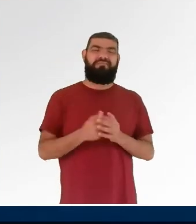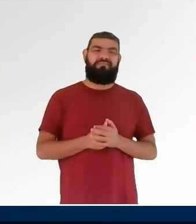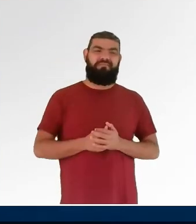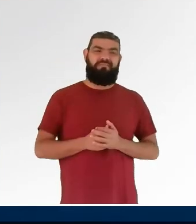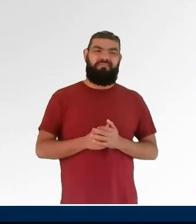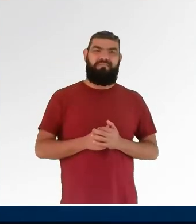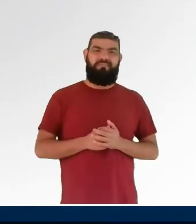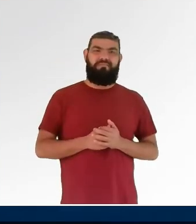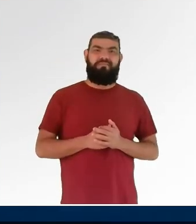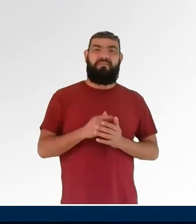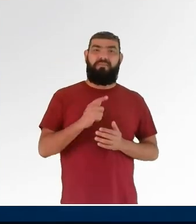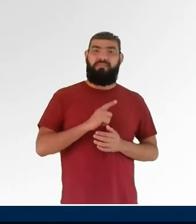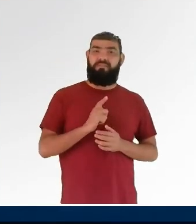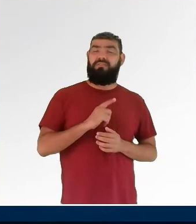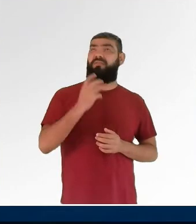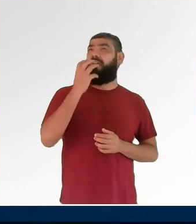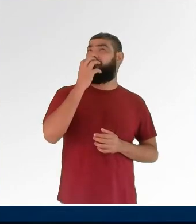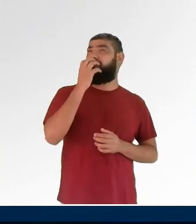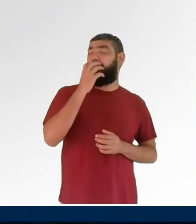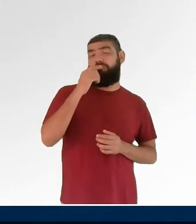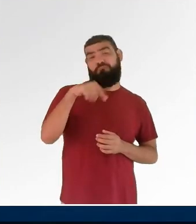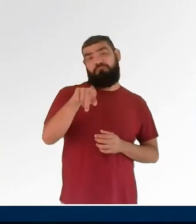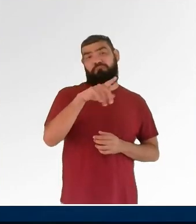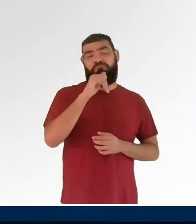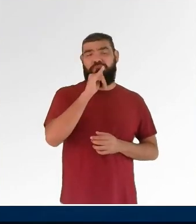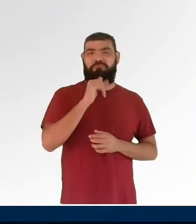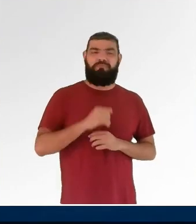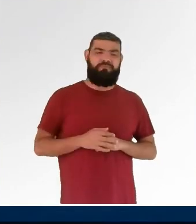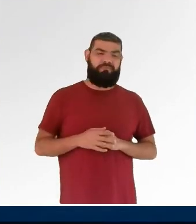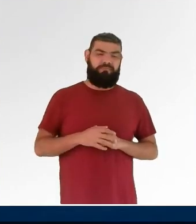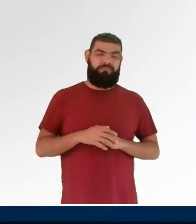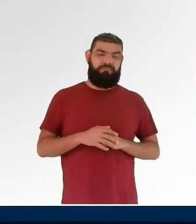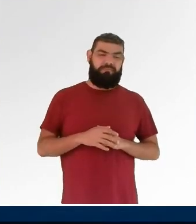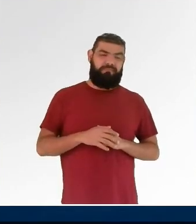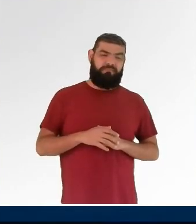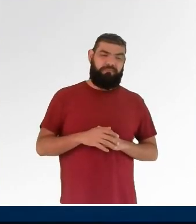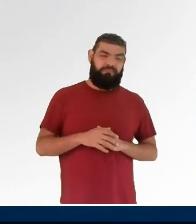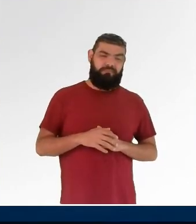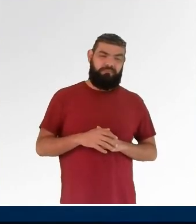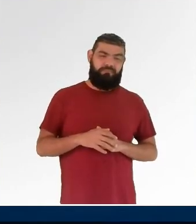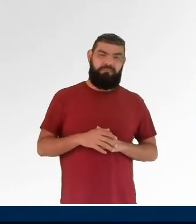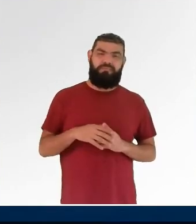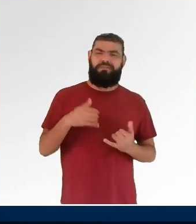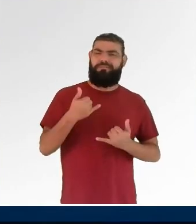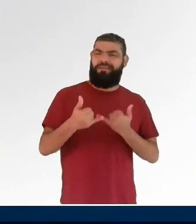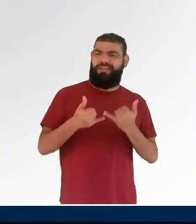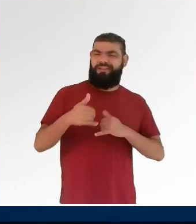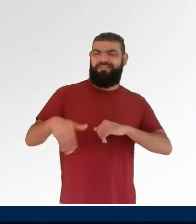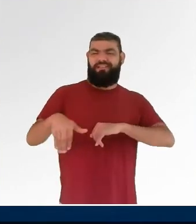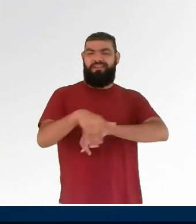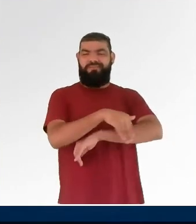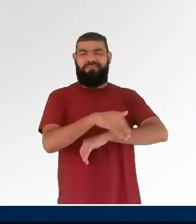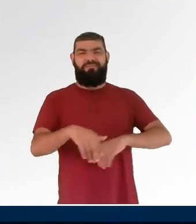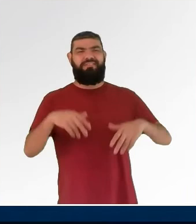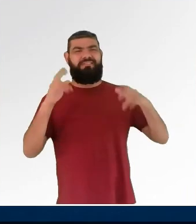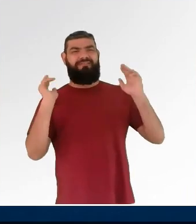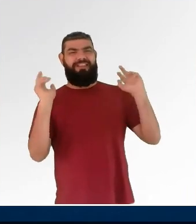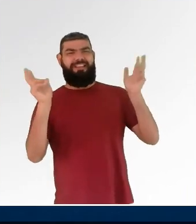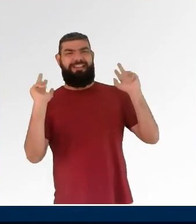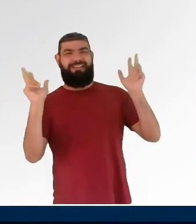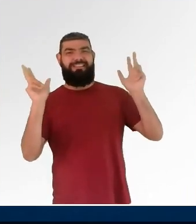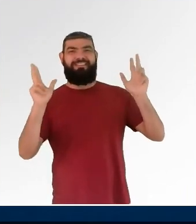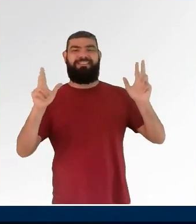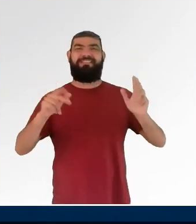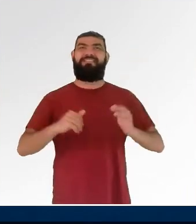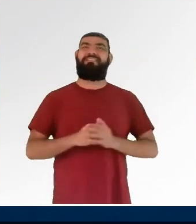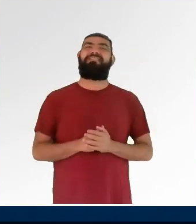cachorro, alguém tinha um cachorro, e ele brincava na rua, ele nos divertia, né? Nós não brincávamos